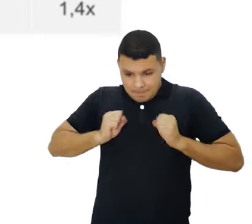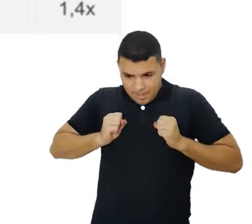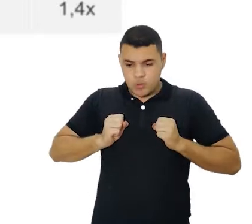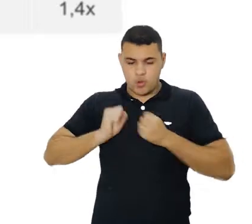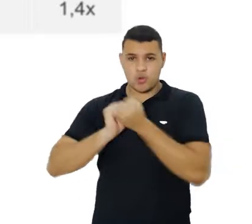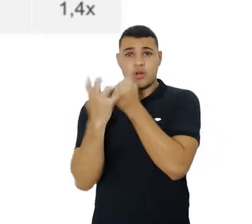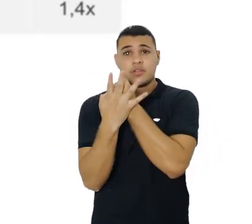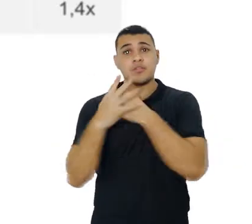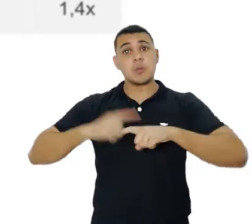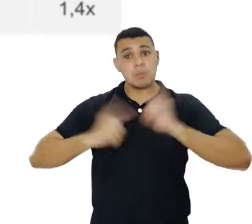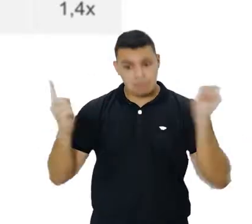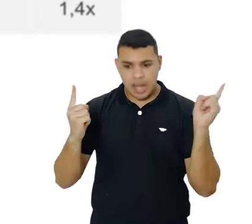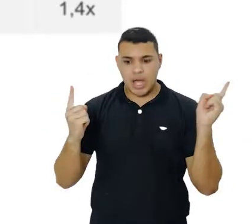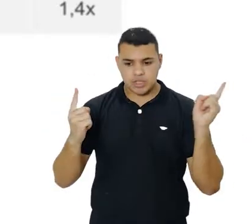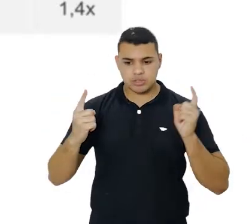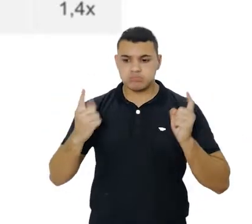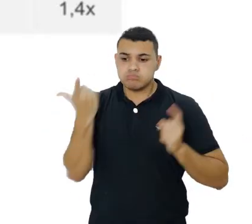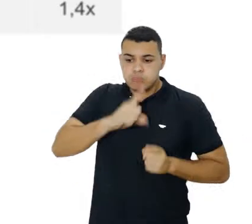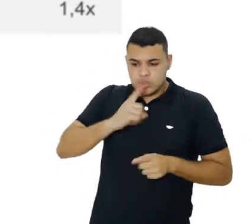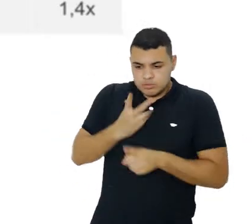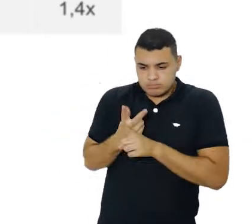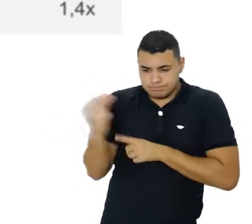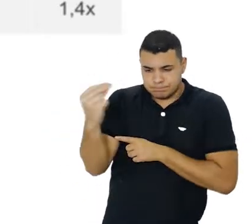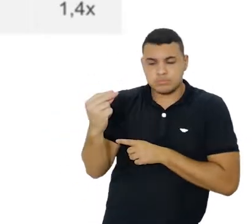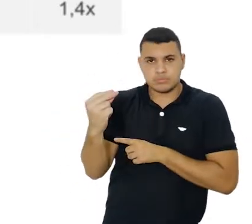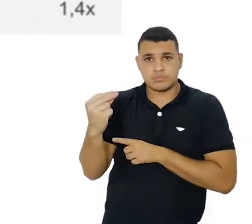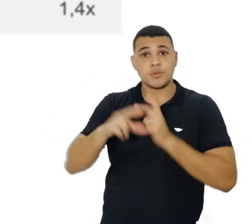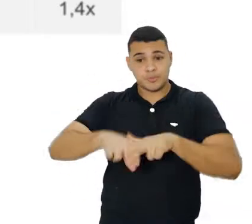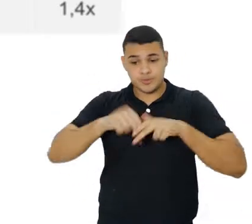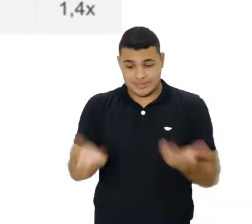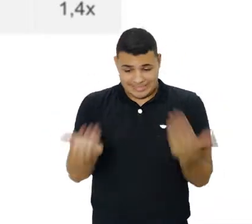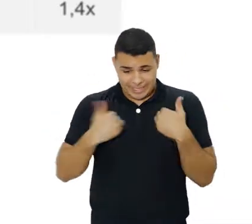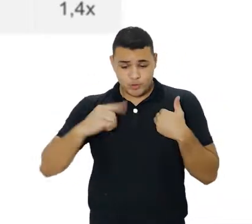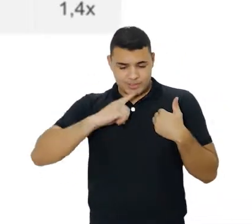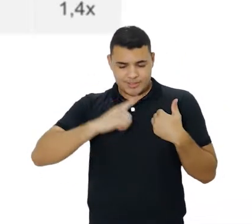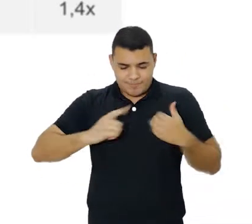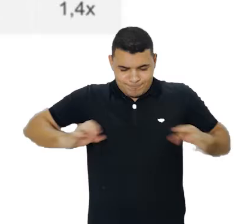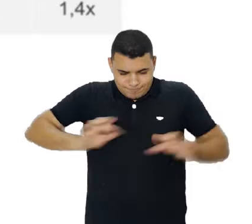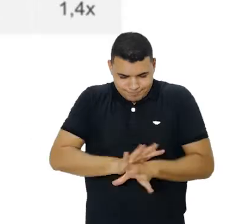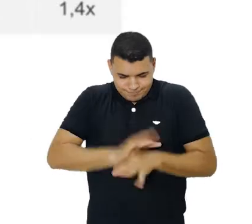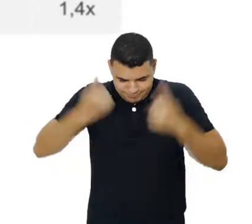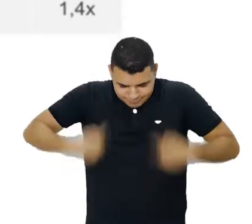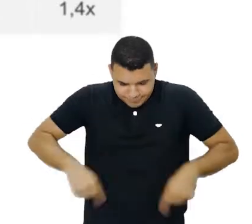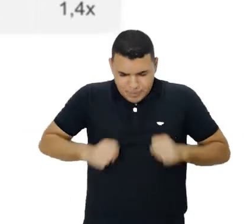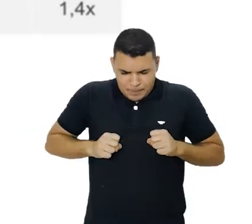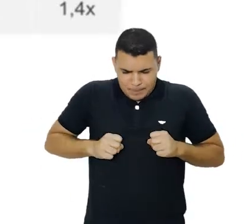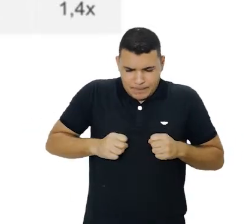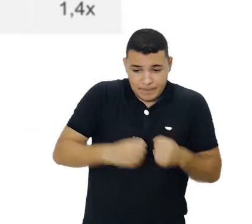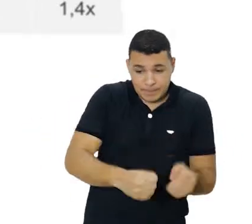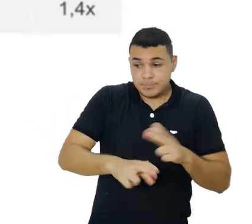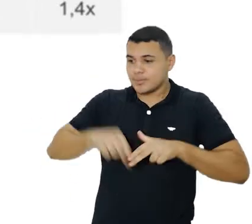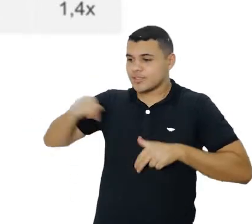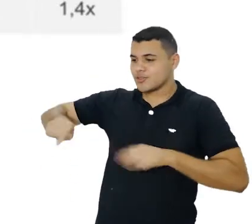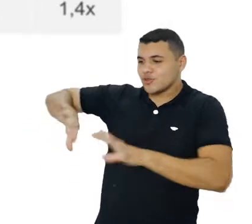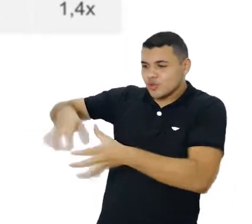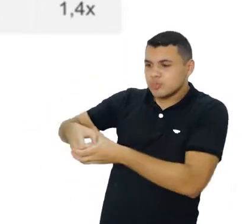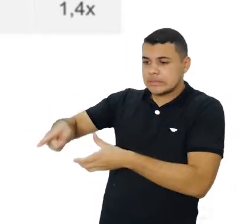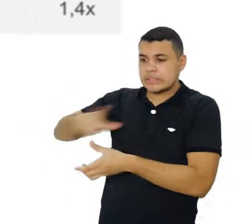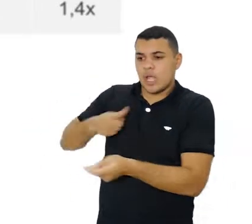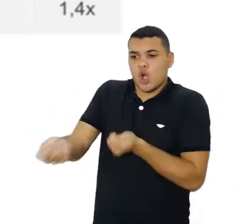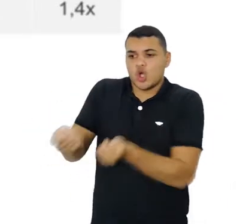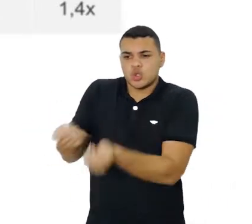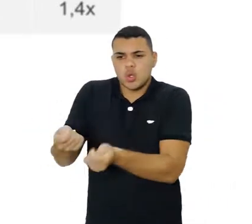que desenvolveram anticorpos. E o que a gente percebe é que essa soroprevalência, a cada fase do